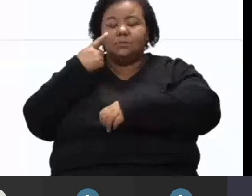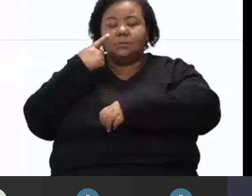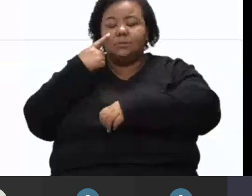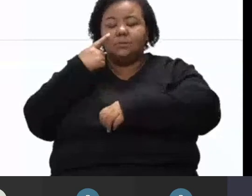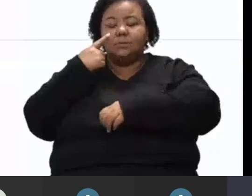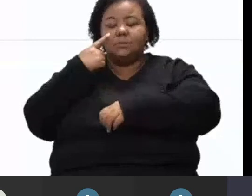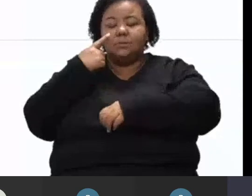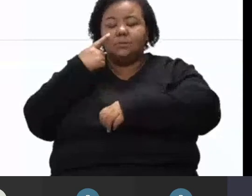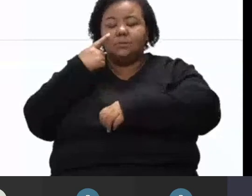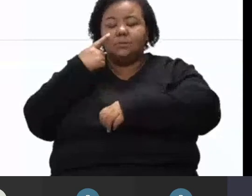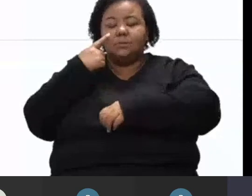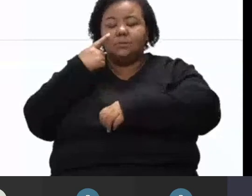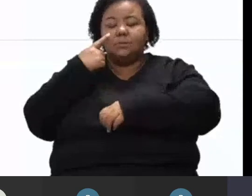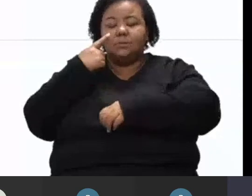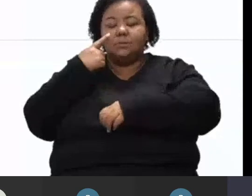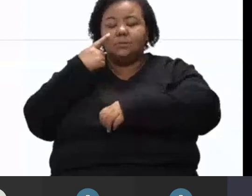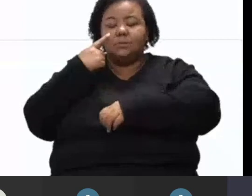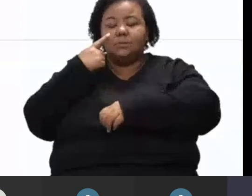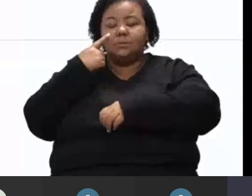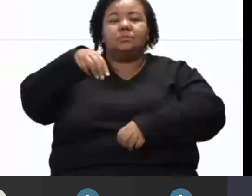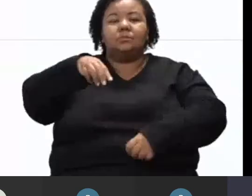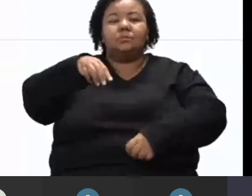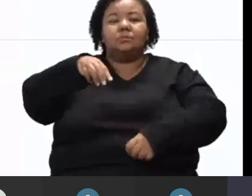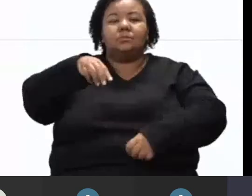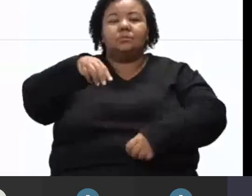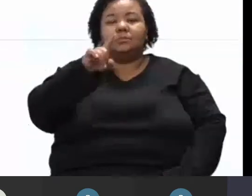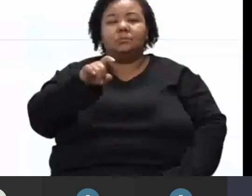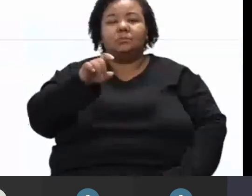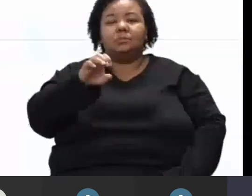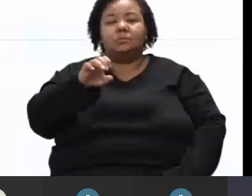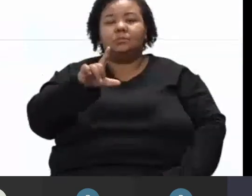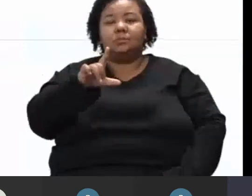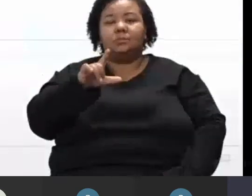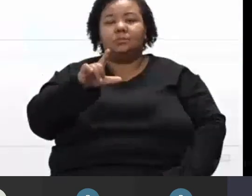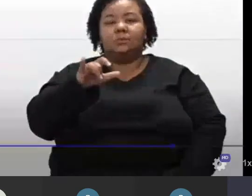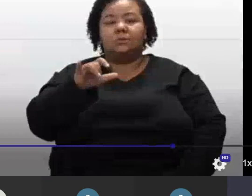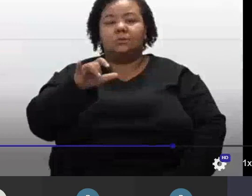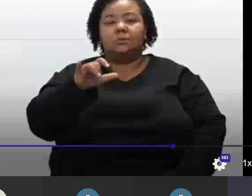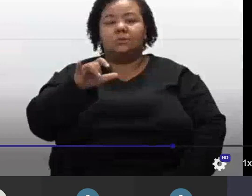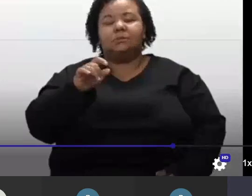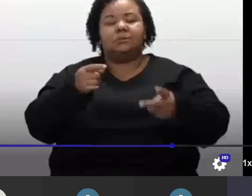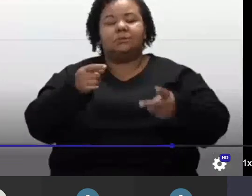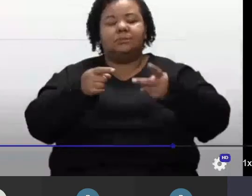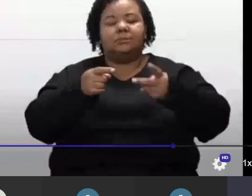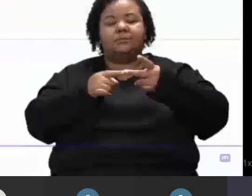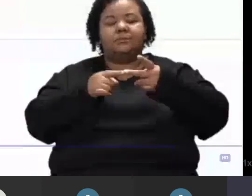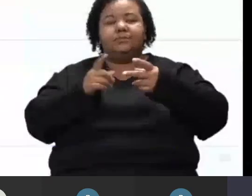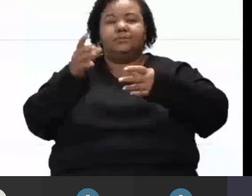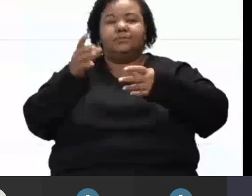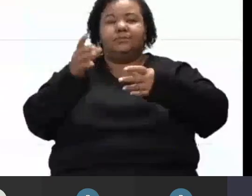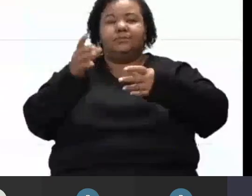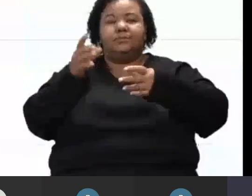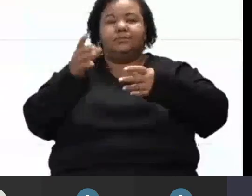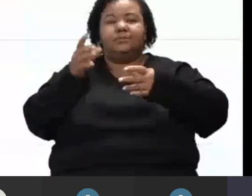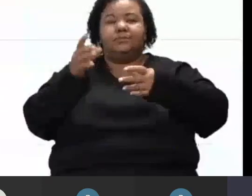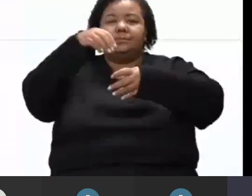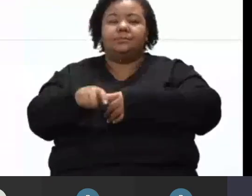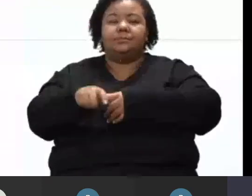aqui? Nós estamos vendo o micélio fúngico, o micélio aí do fungo filamentoso, e nesse micélio você consegue